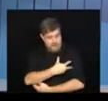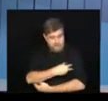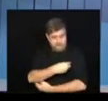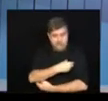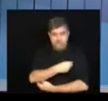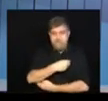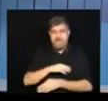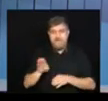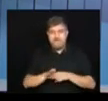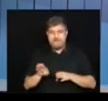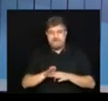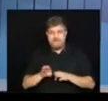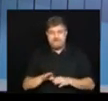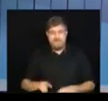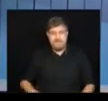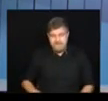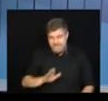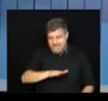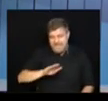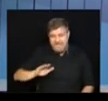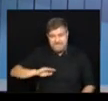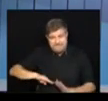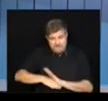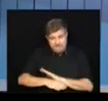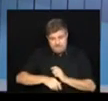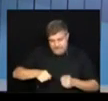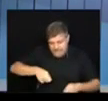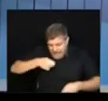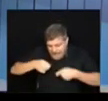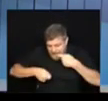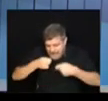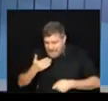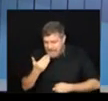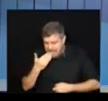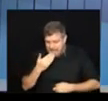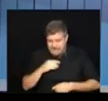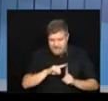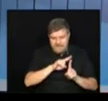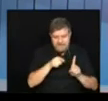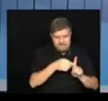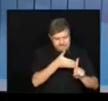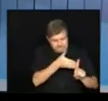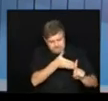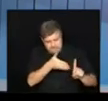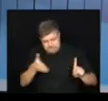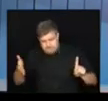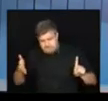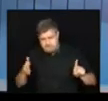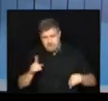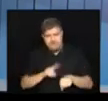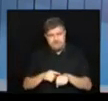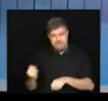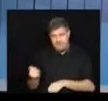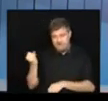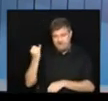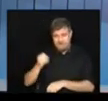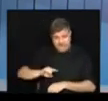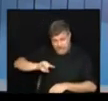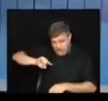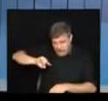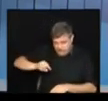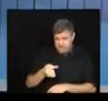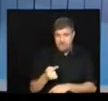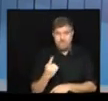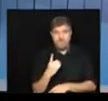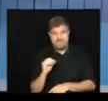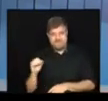hábitos alimentares das crianças, das gestantes, este período importantíssimo de 1.100 dias, como o